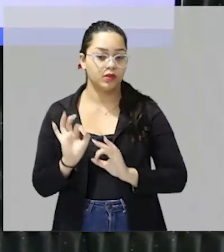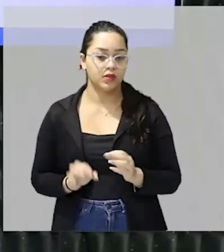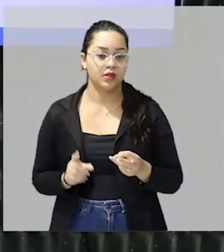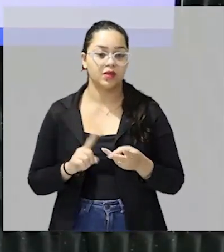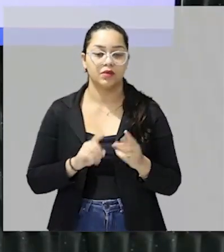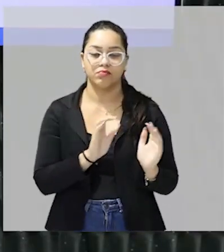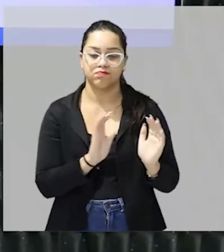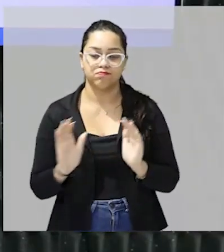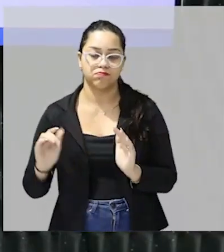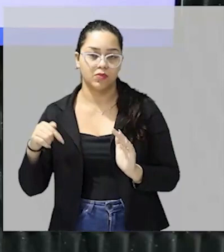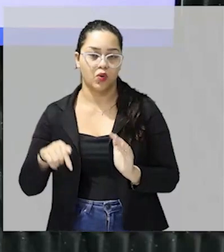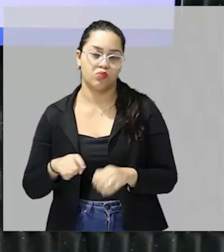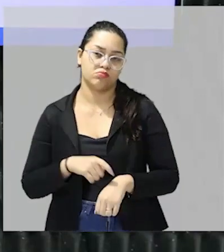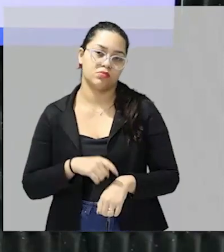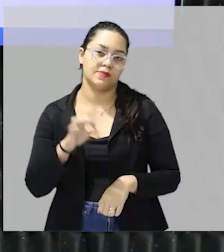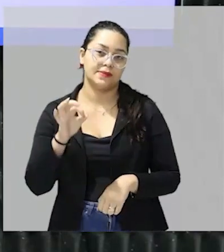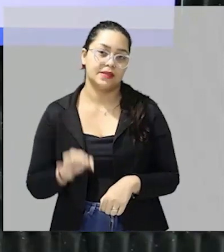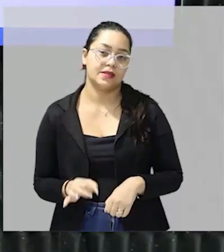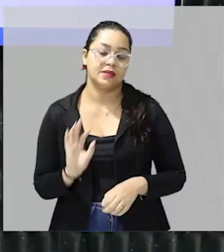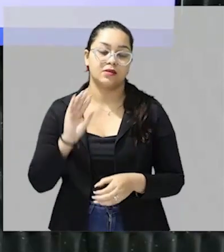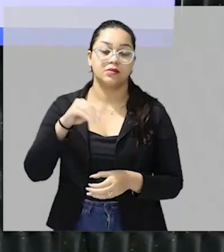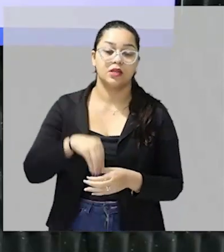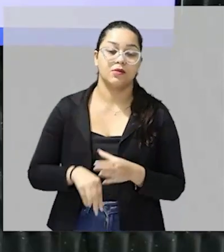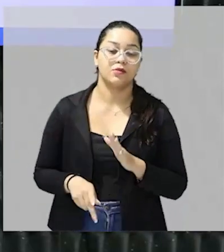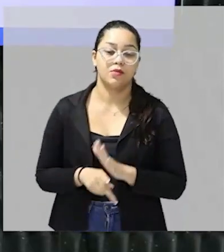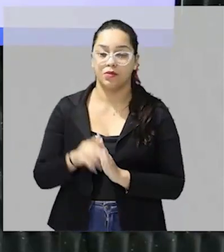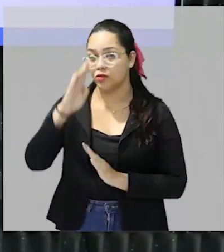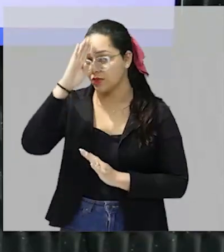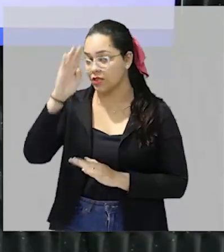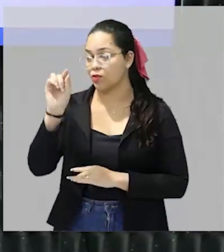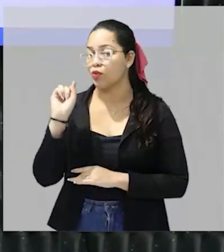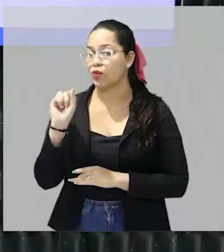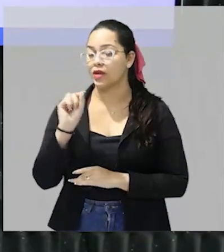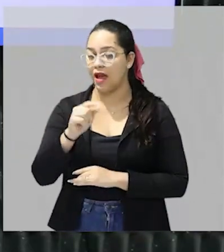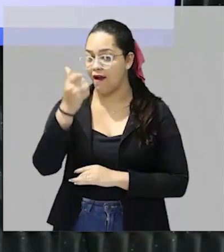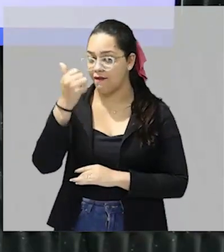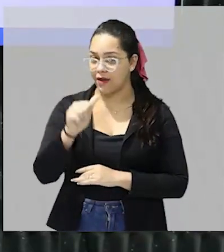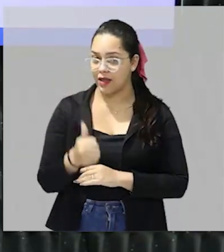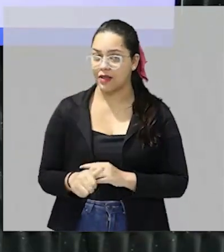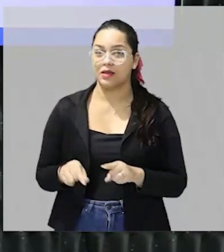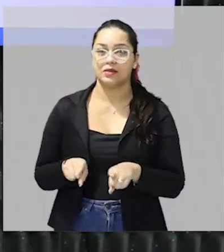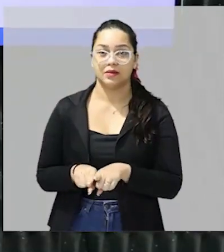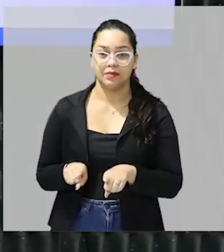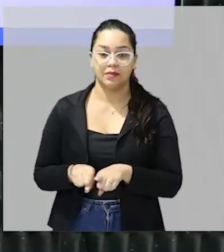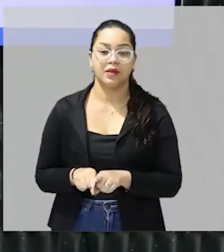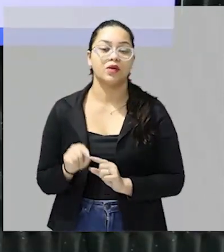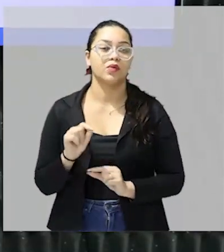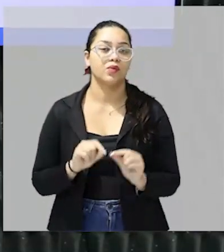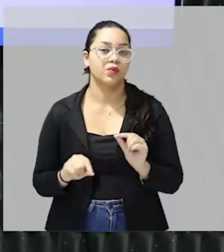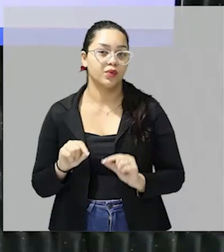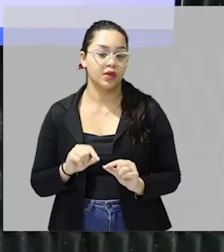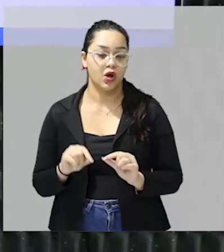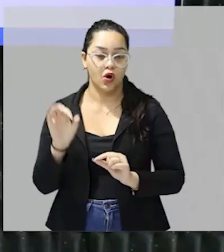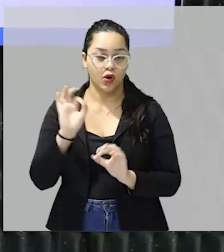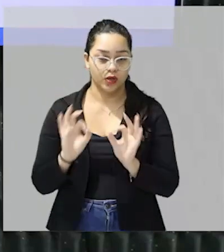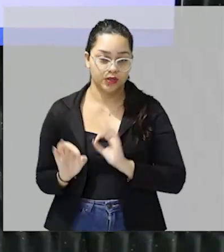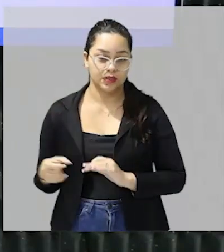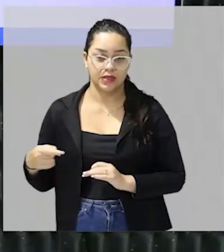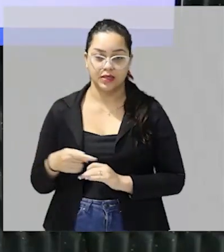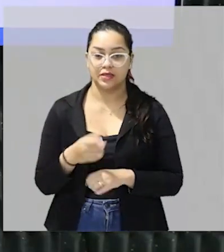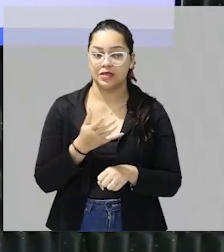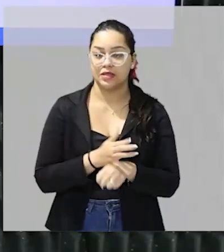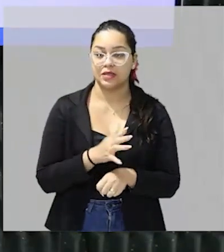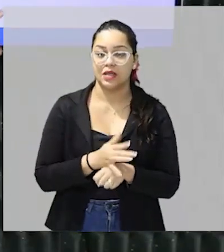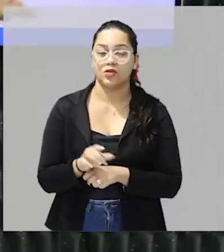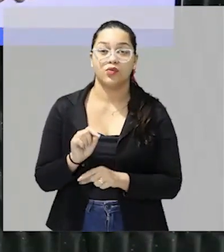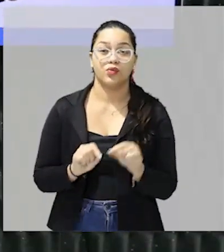e periodizar. Então, dentro do princípio da individualidade biológica, a gente avalia, planeja e periodiza esse treino de